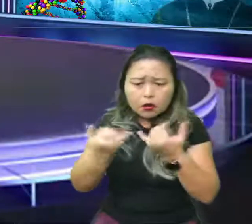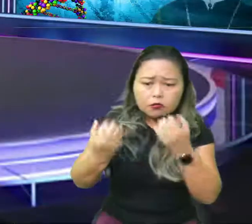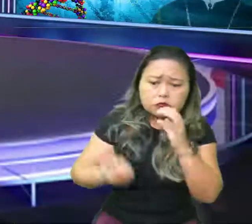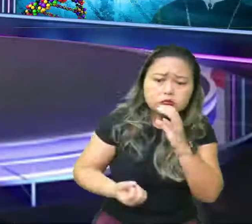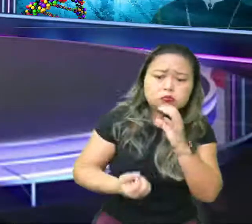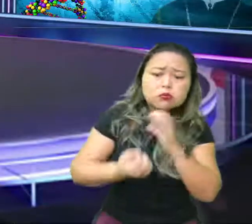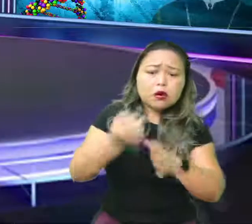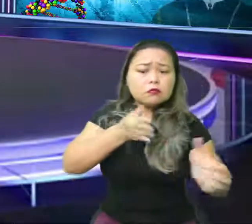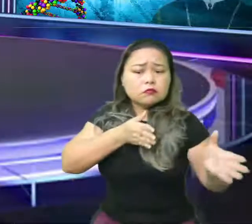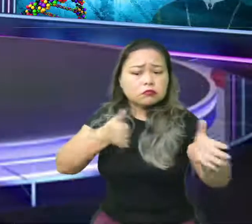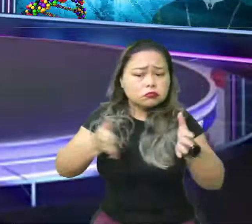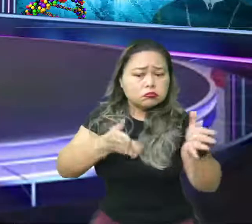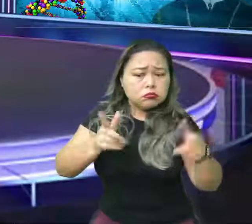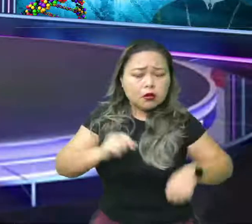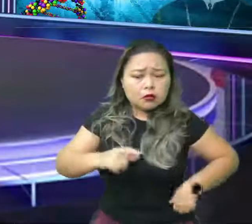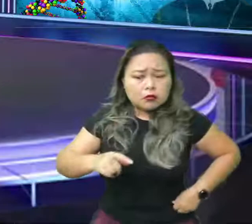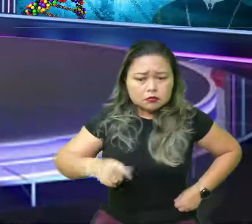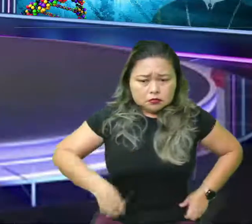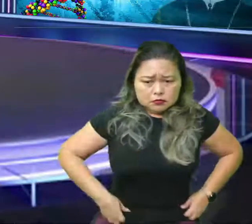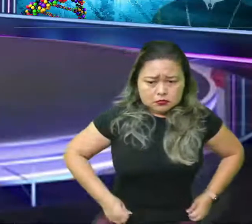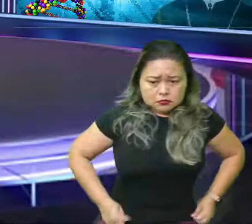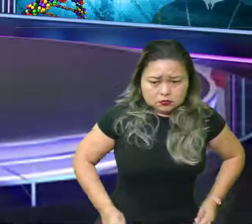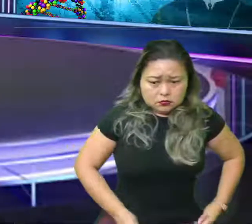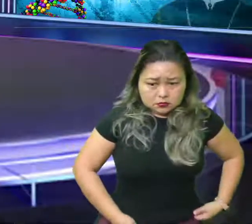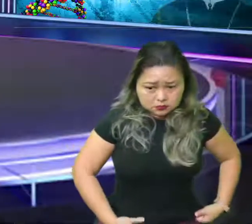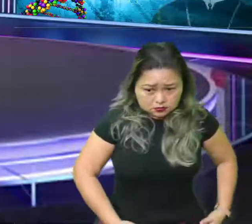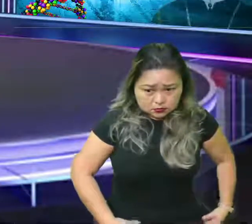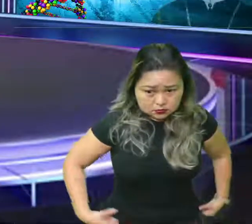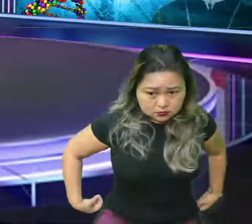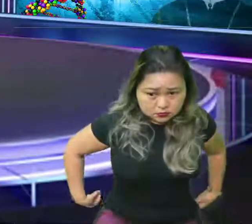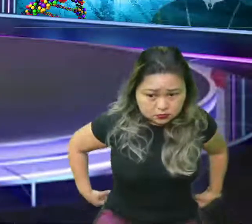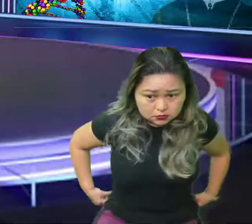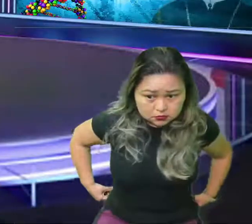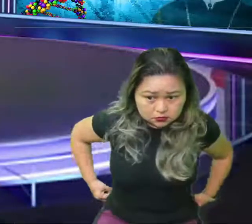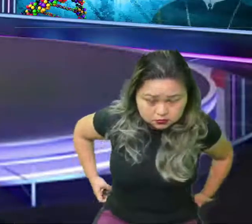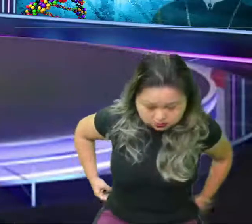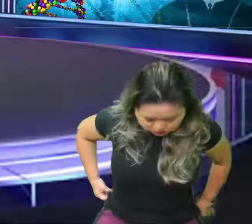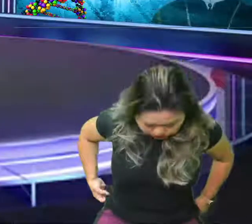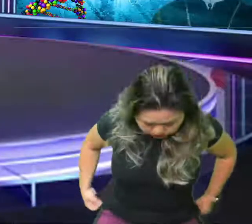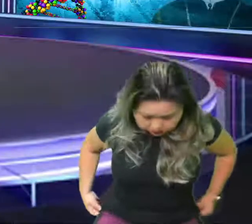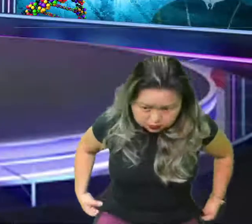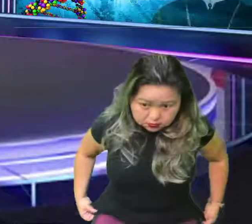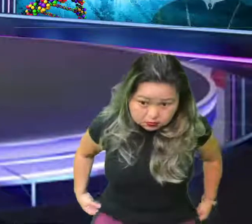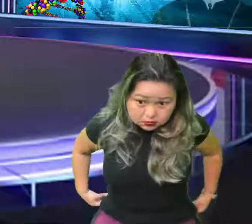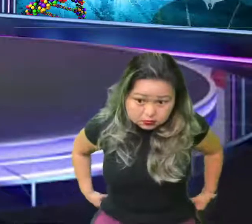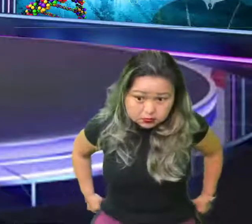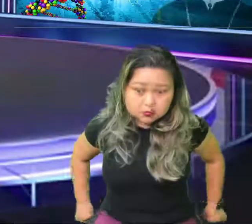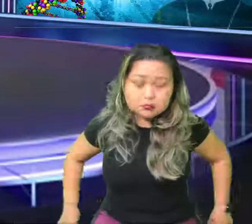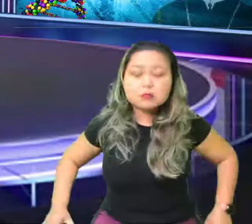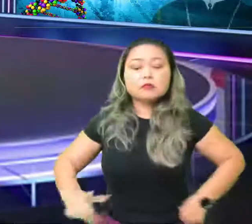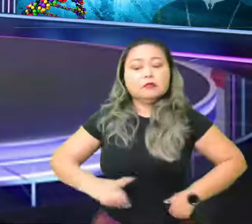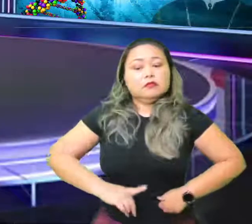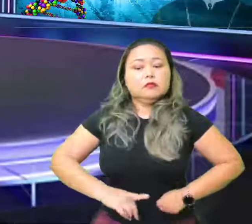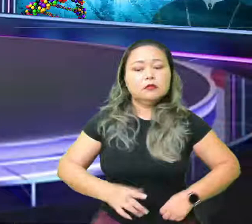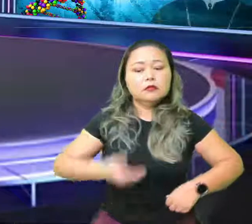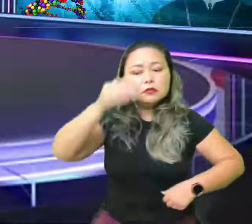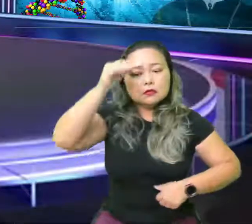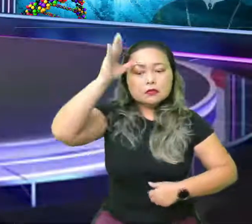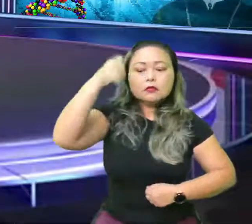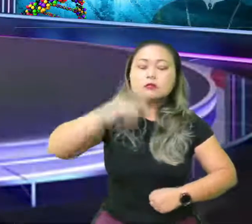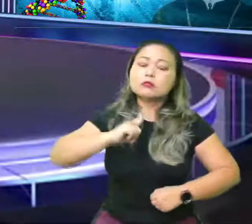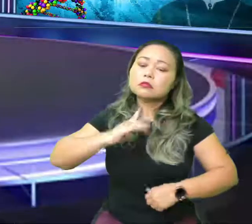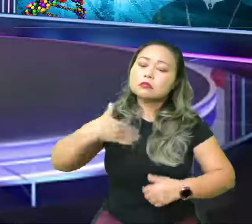tona no período que eles estavam estudando, né, e com as informações e conhecimentos presentes ali naquele